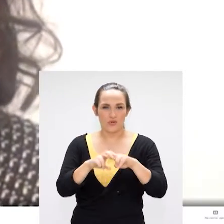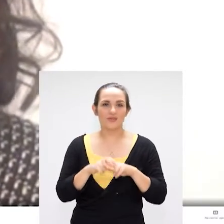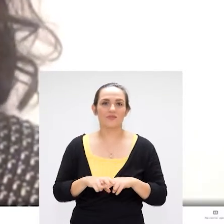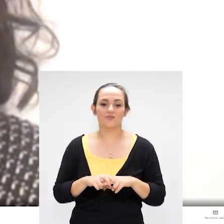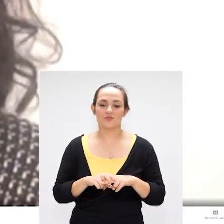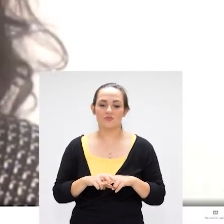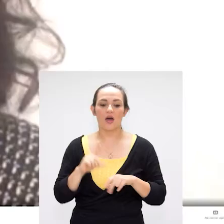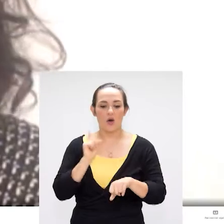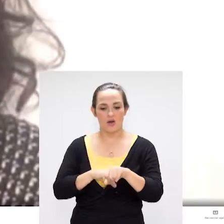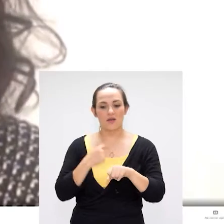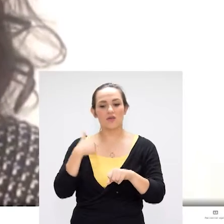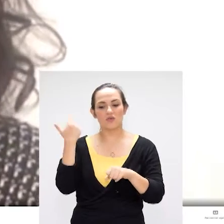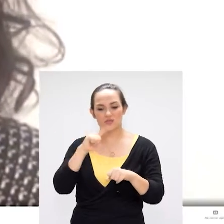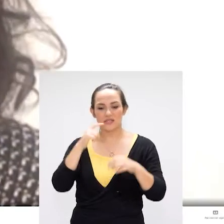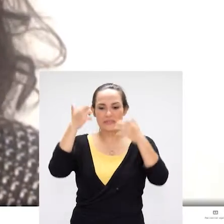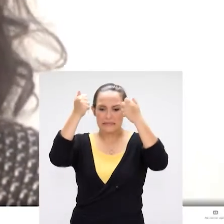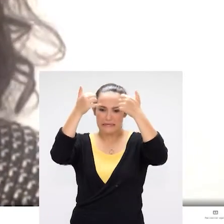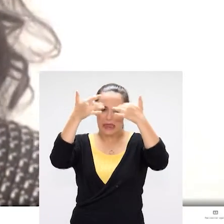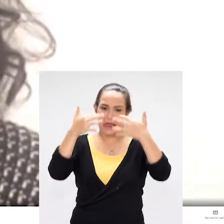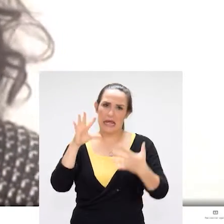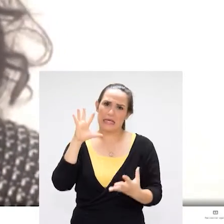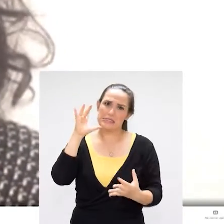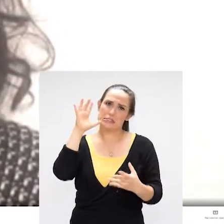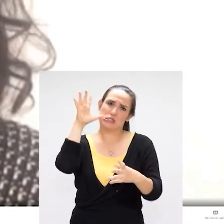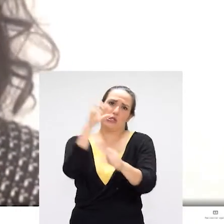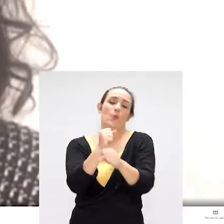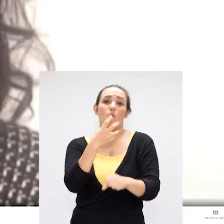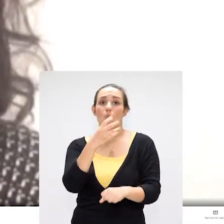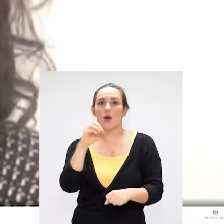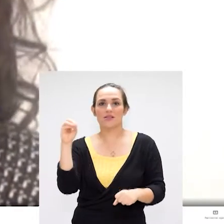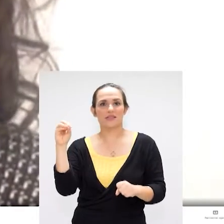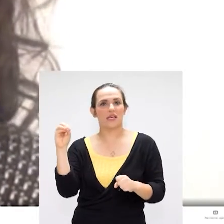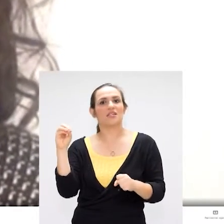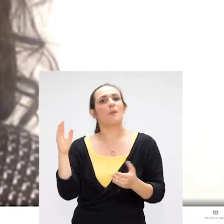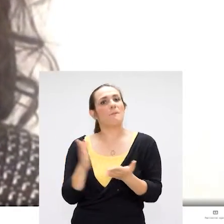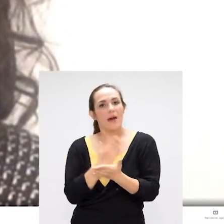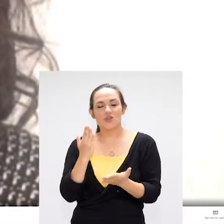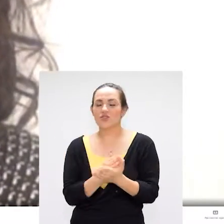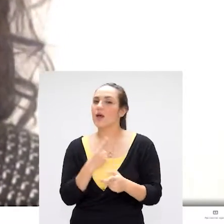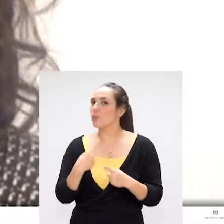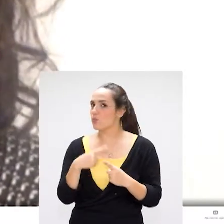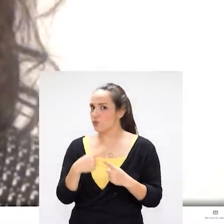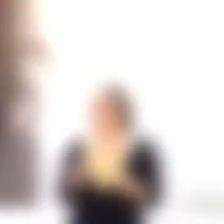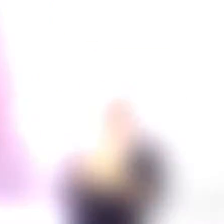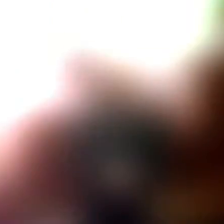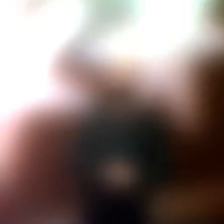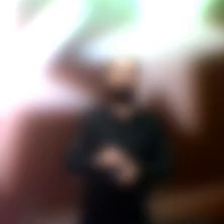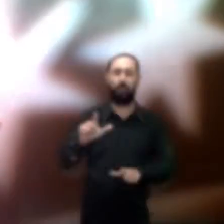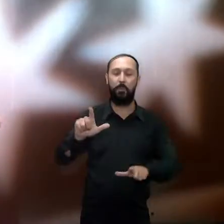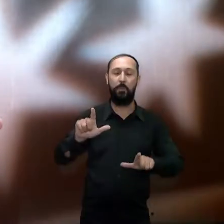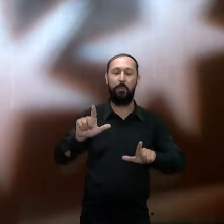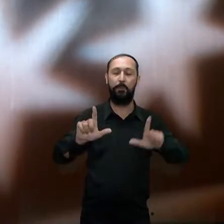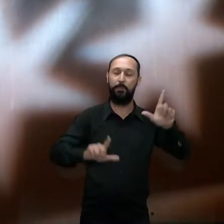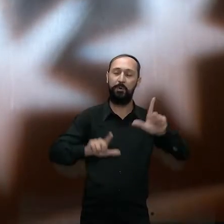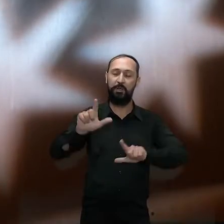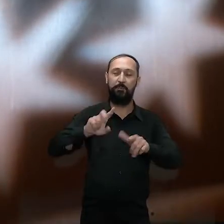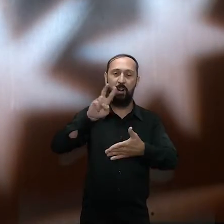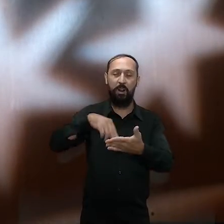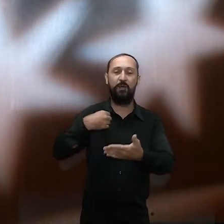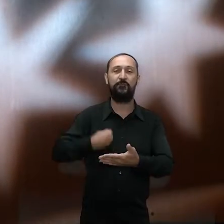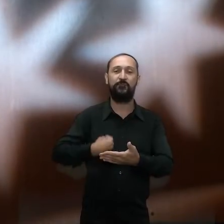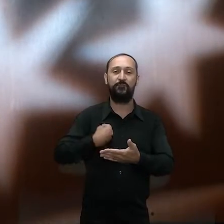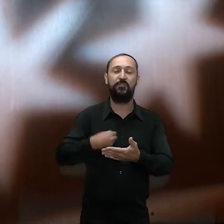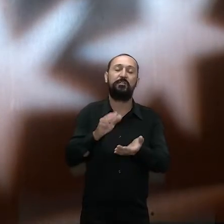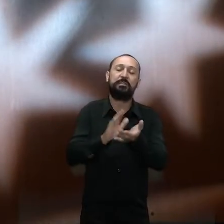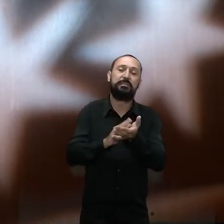é um número assim, pequeno para dar conta da riqueza e da diversidade da vida do Monteiro Lobato. O Ler é Viver prestou